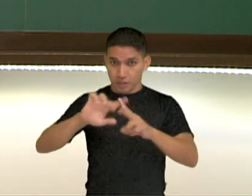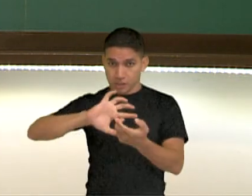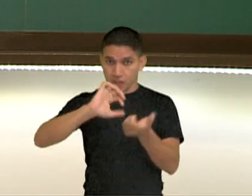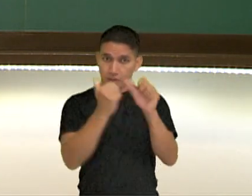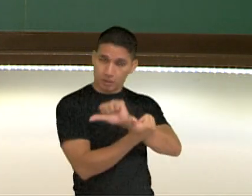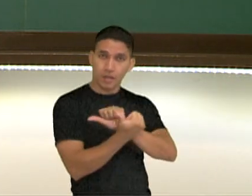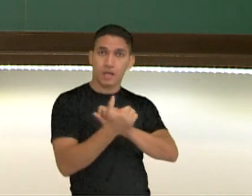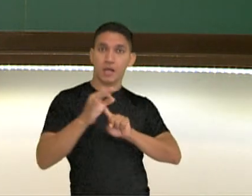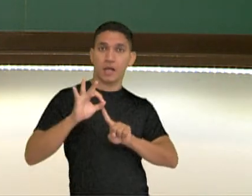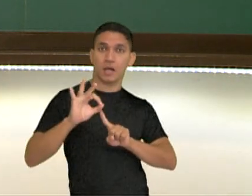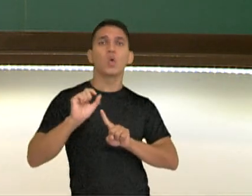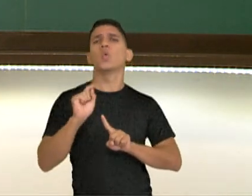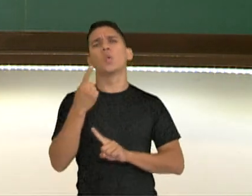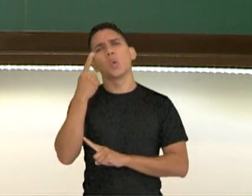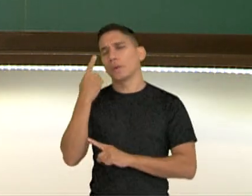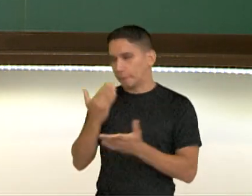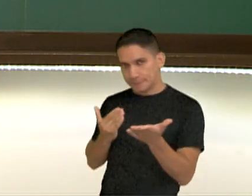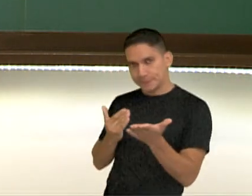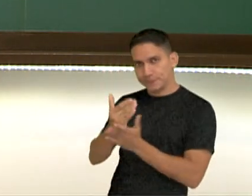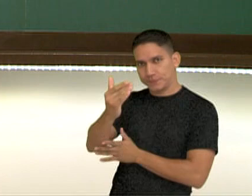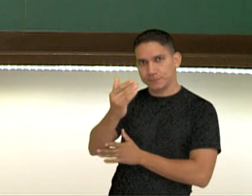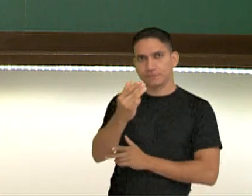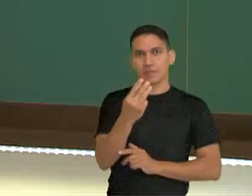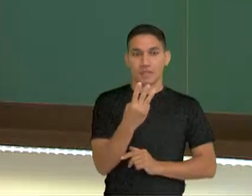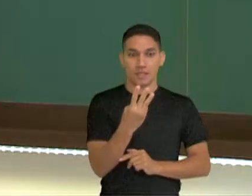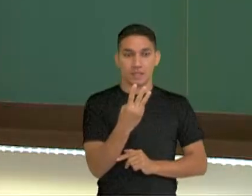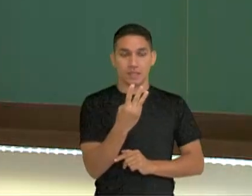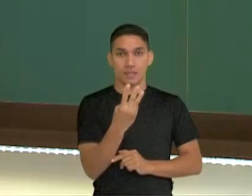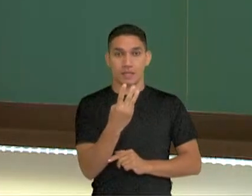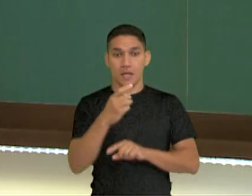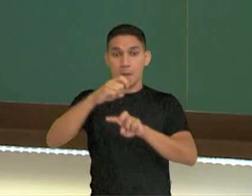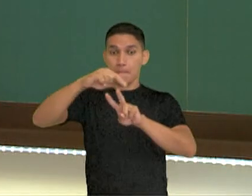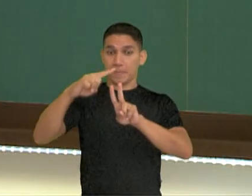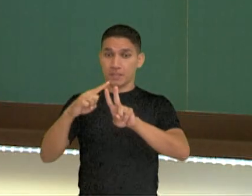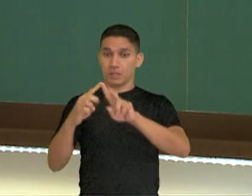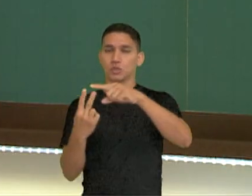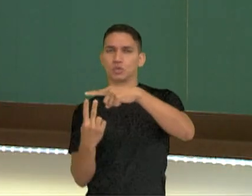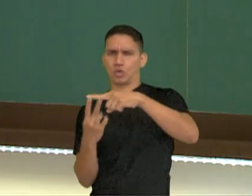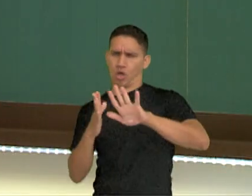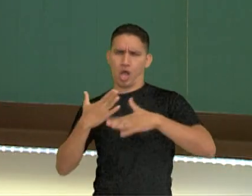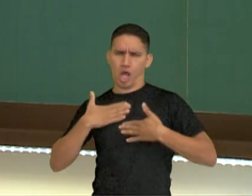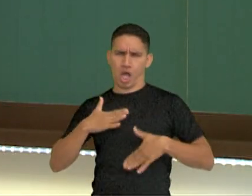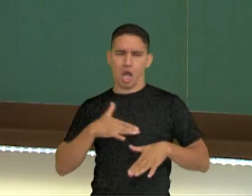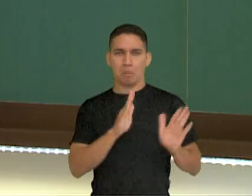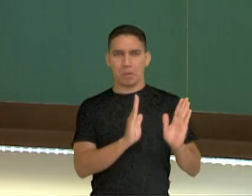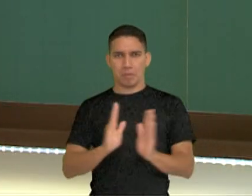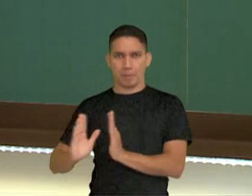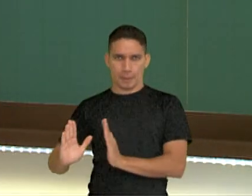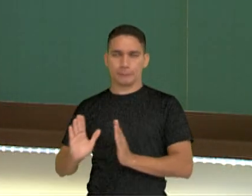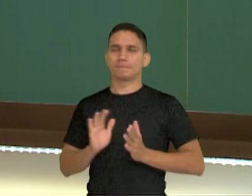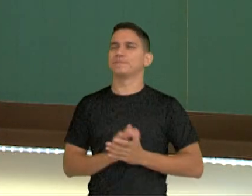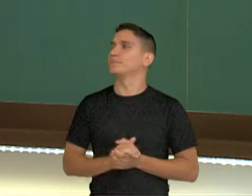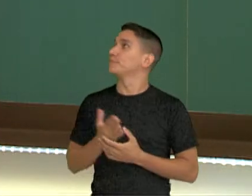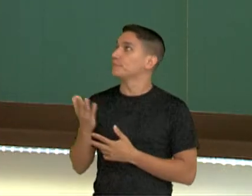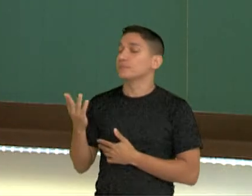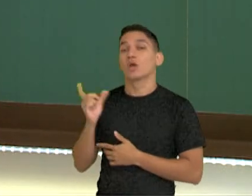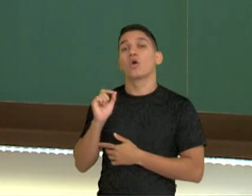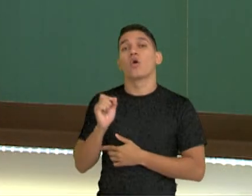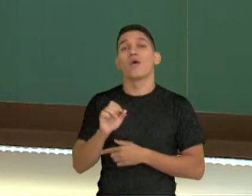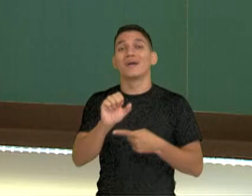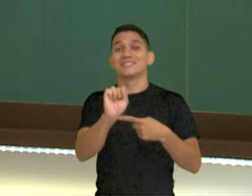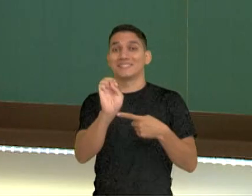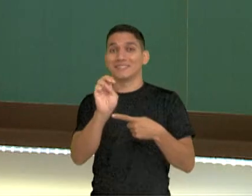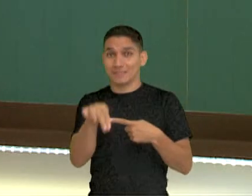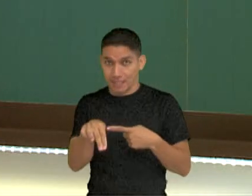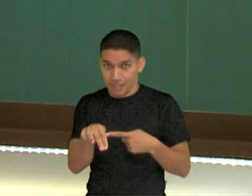Então, comecei pelo 3π sobre 2, um de cada vez, né? Um de cada vez para não ter briga. Então, seno